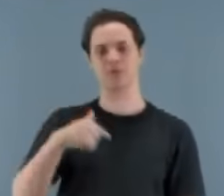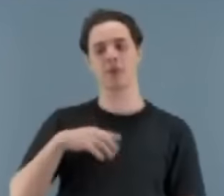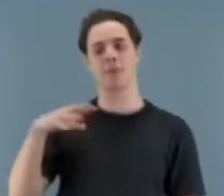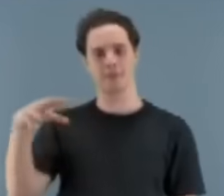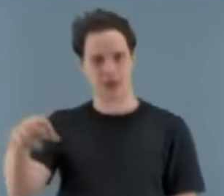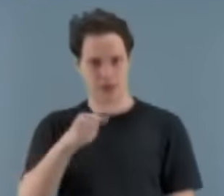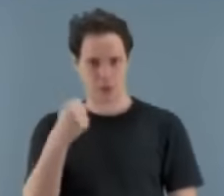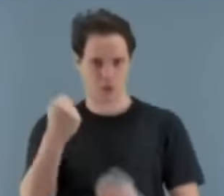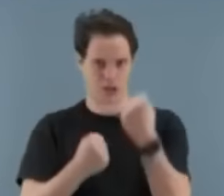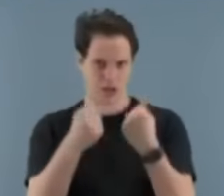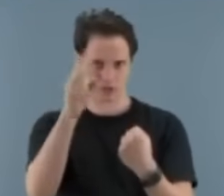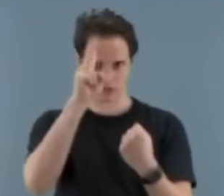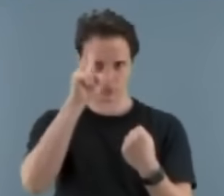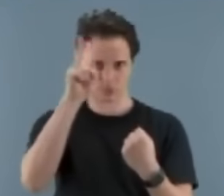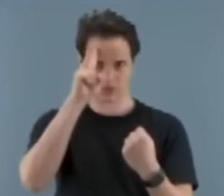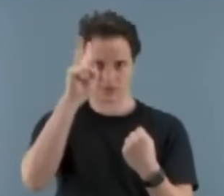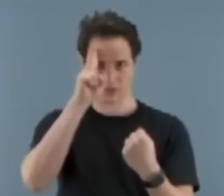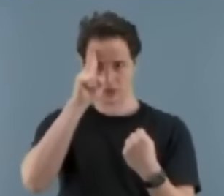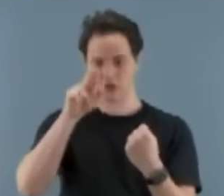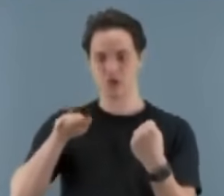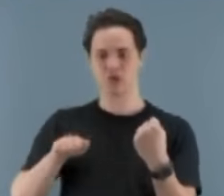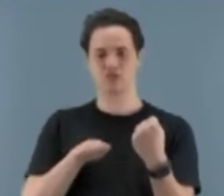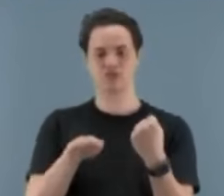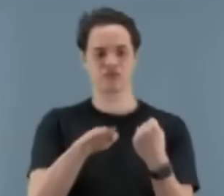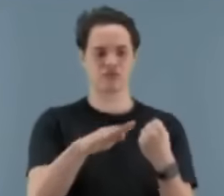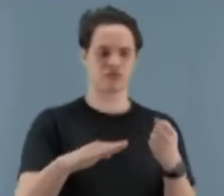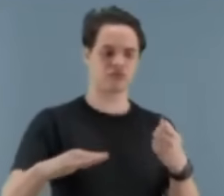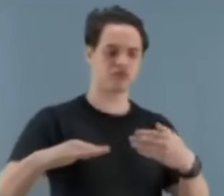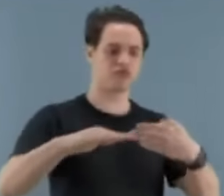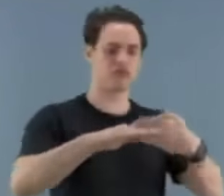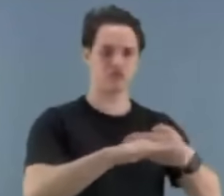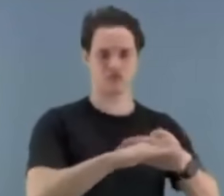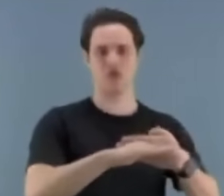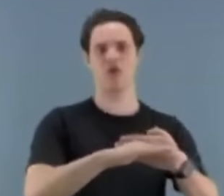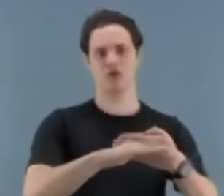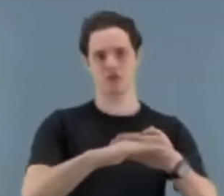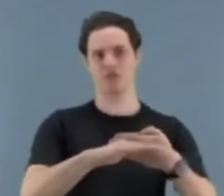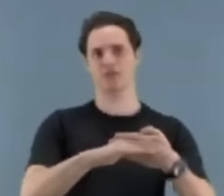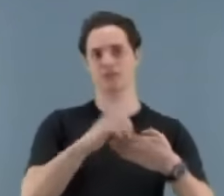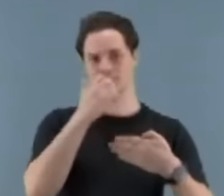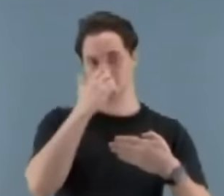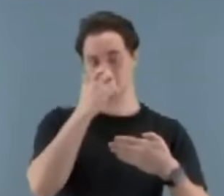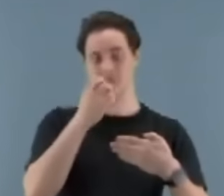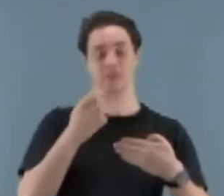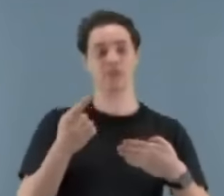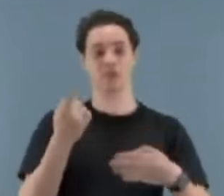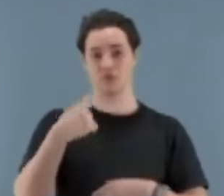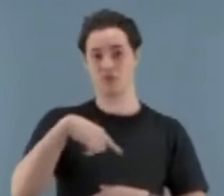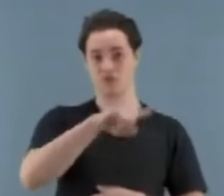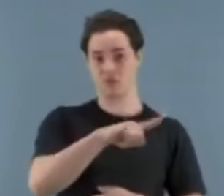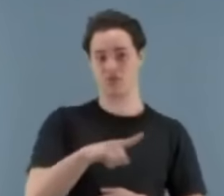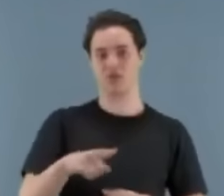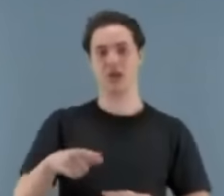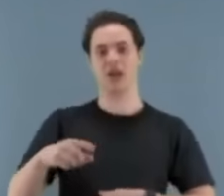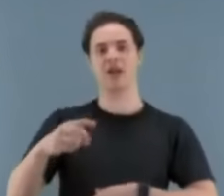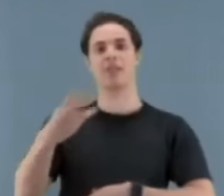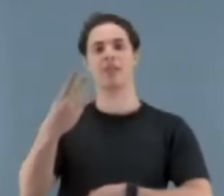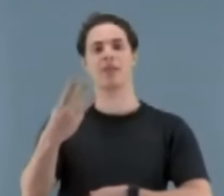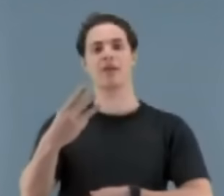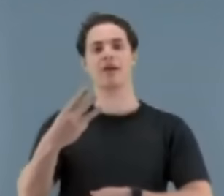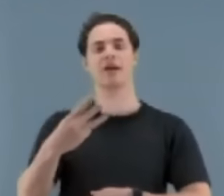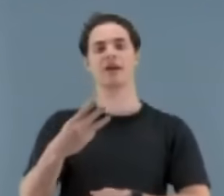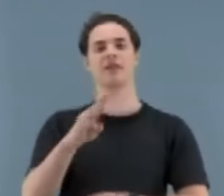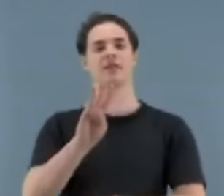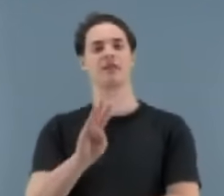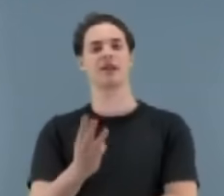segunda-feira, fui na concessionária, peguei o carro, fui até na W3 Norte,